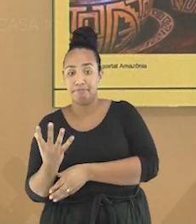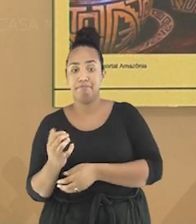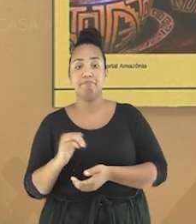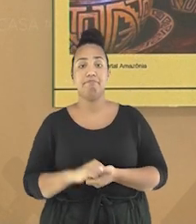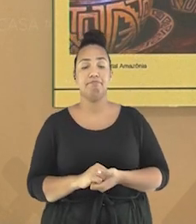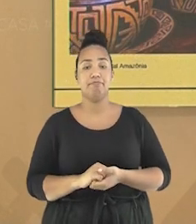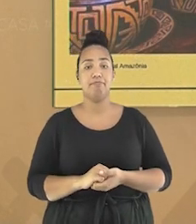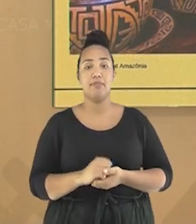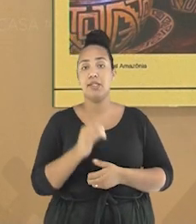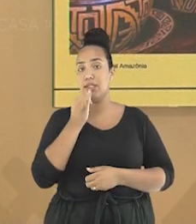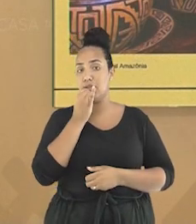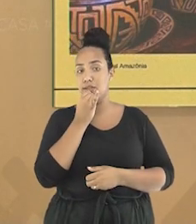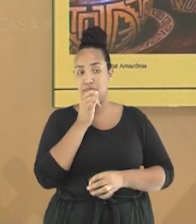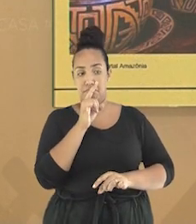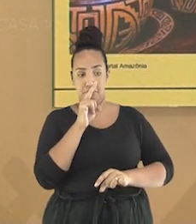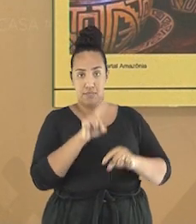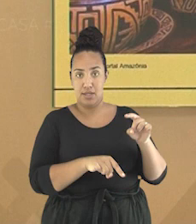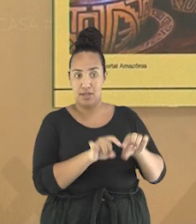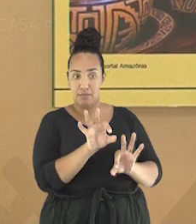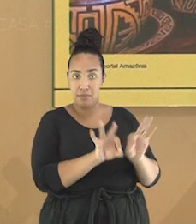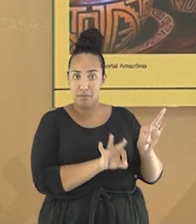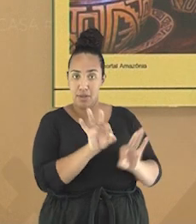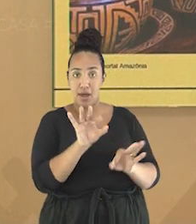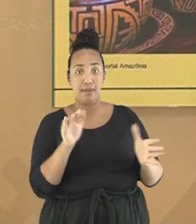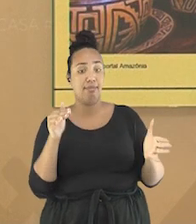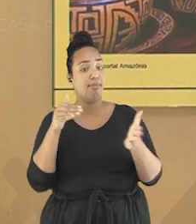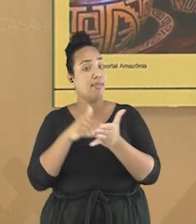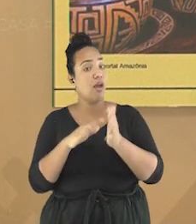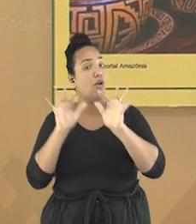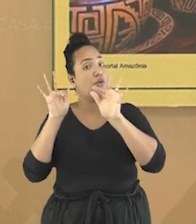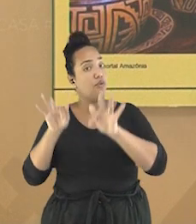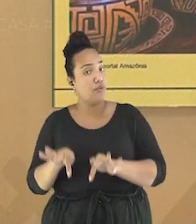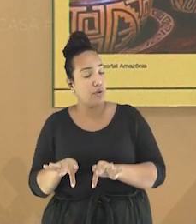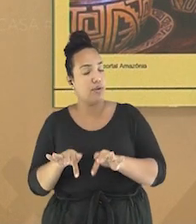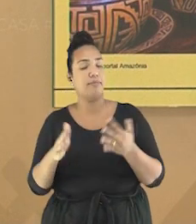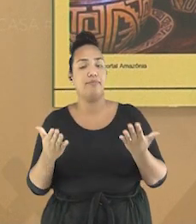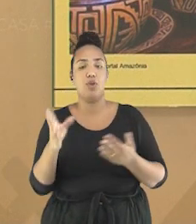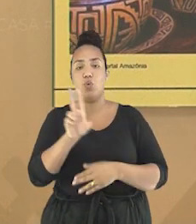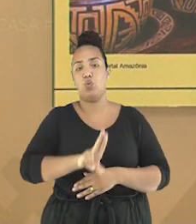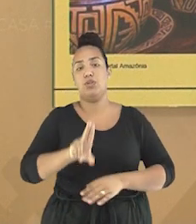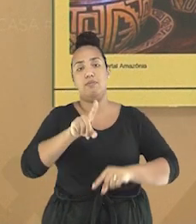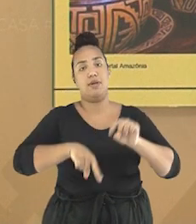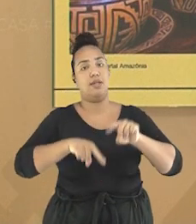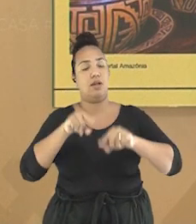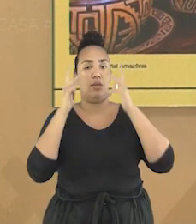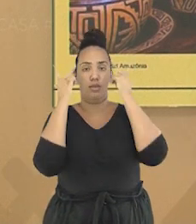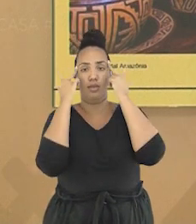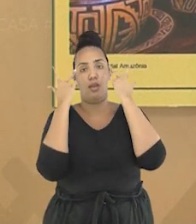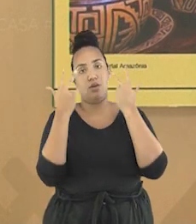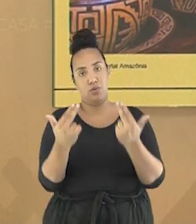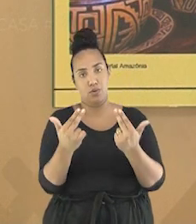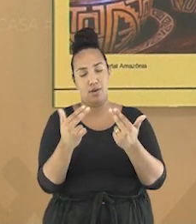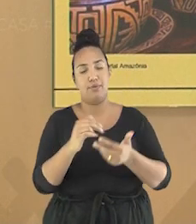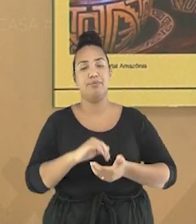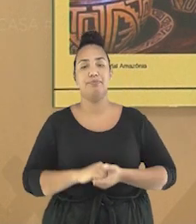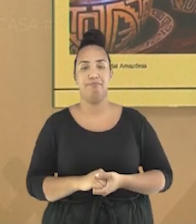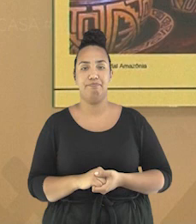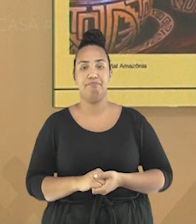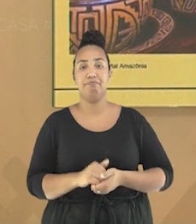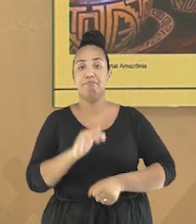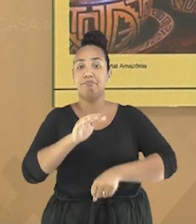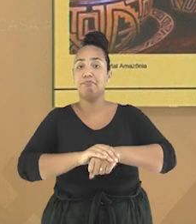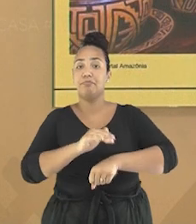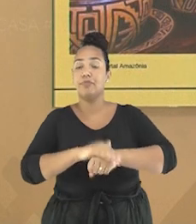do preparo da matéria-prima até o acabamento final, são usados recursos naturais, que são produzidos